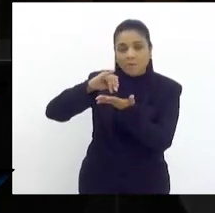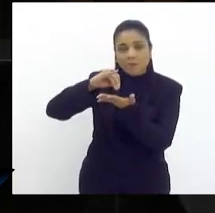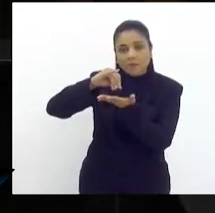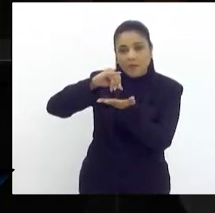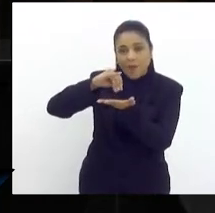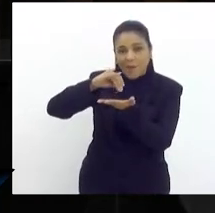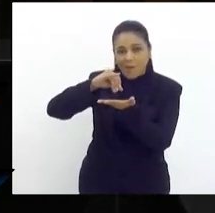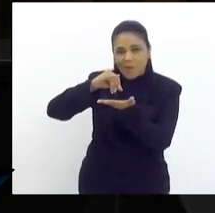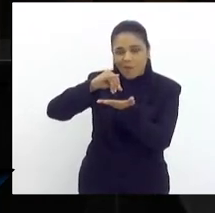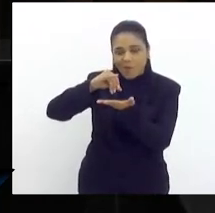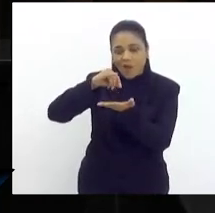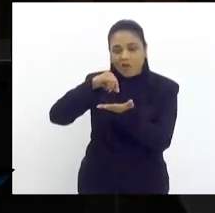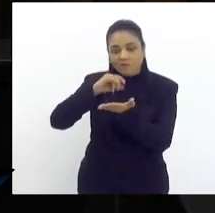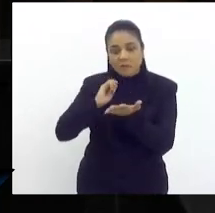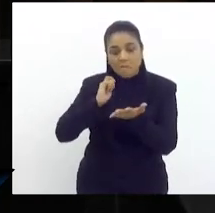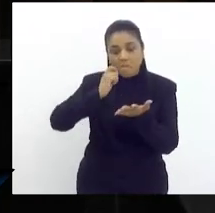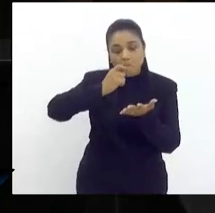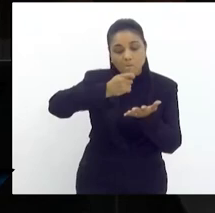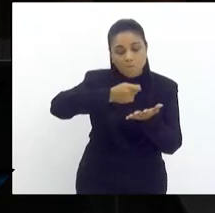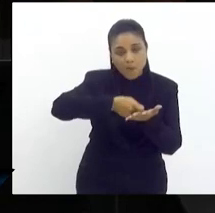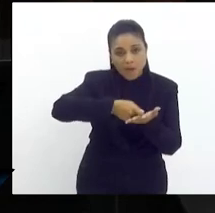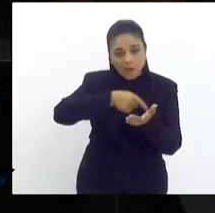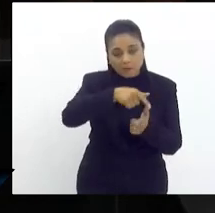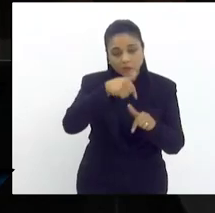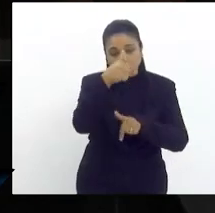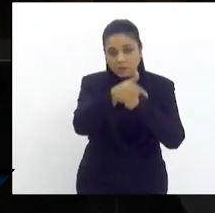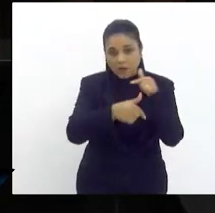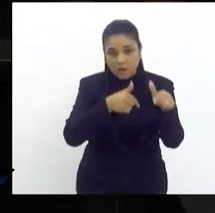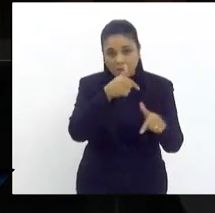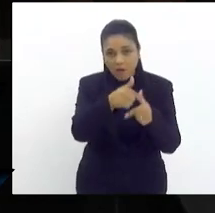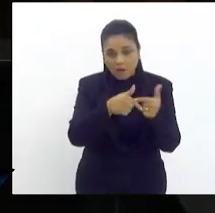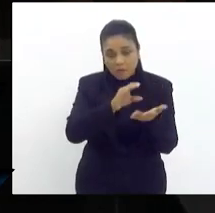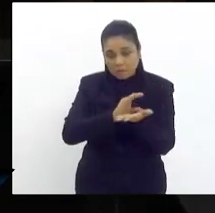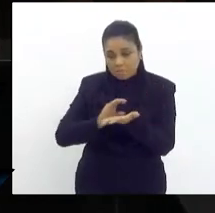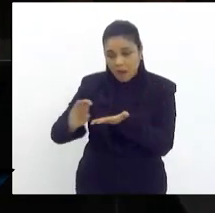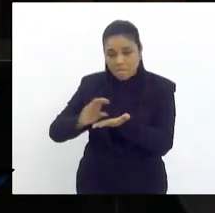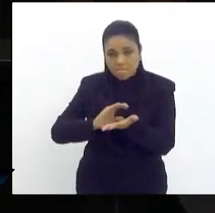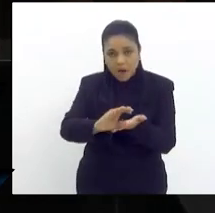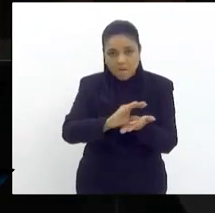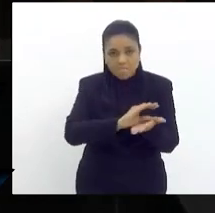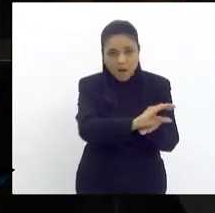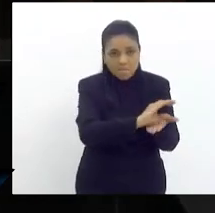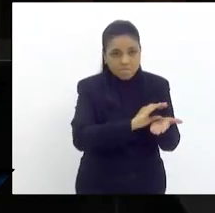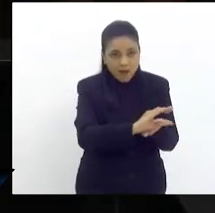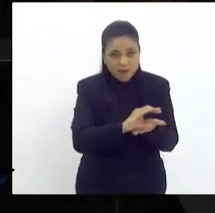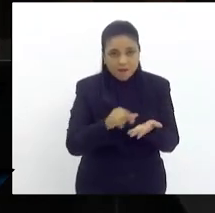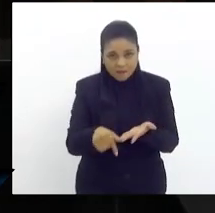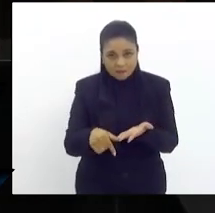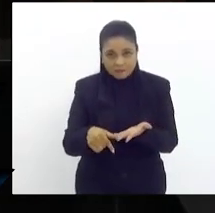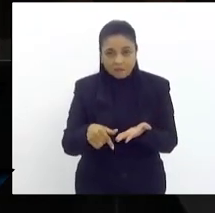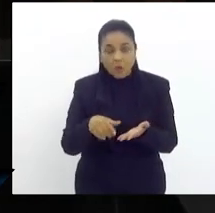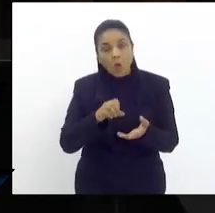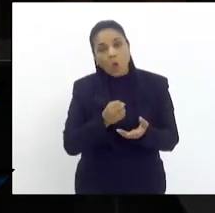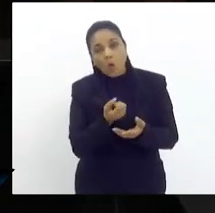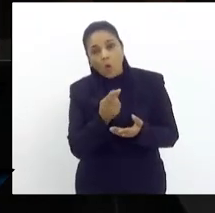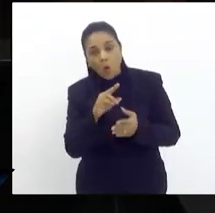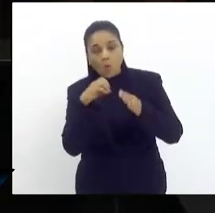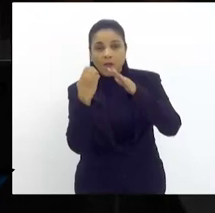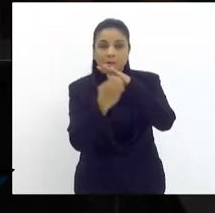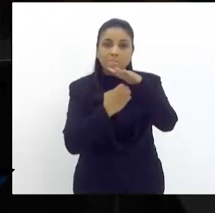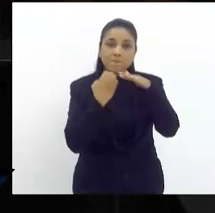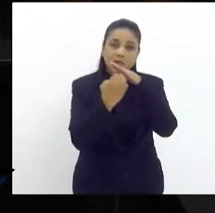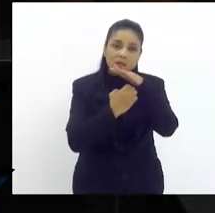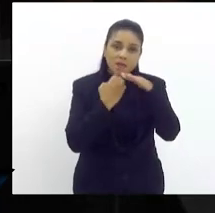trabalho para distribuir para os acionistas ou no caso de uma empresa